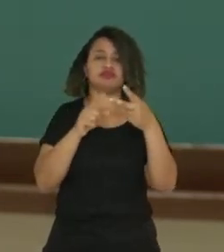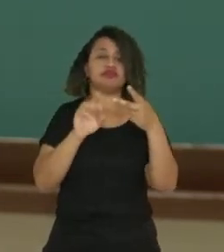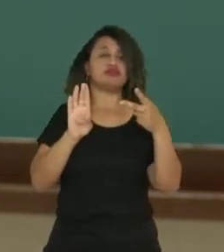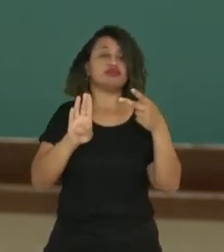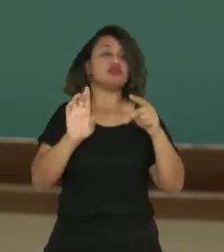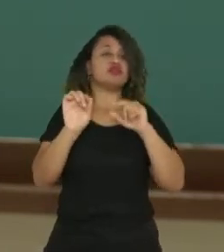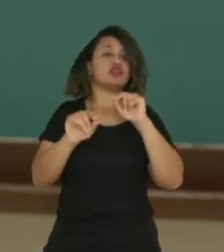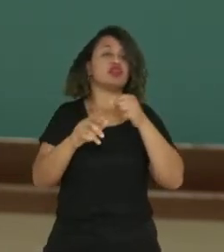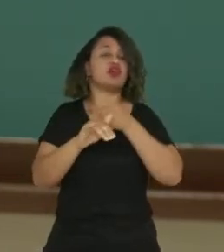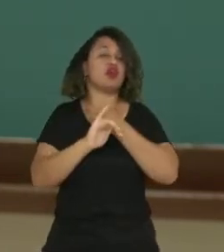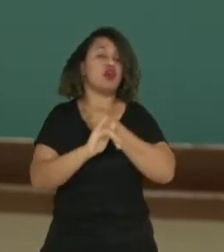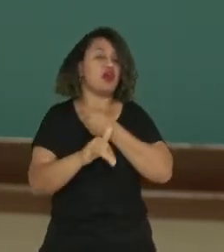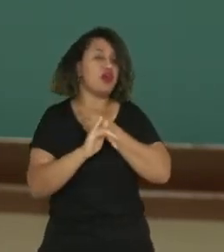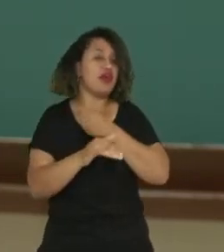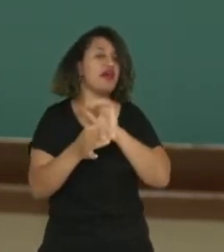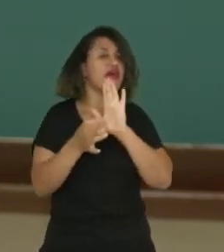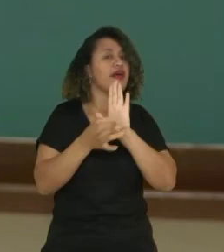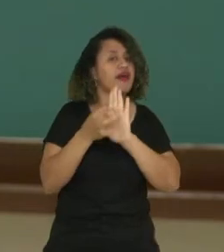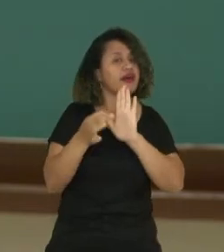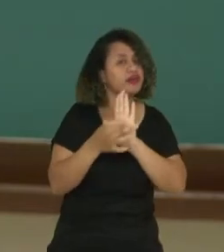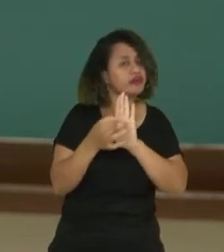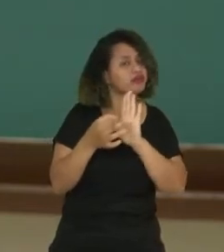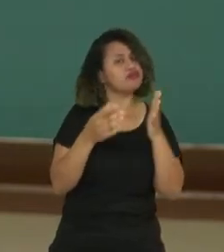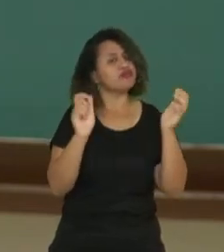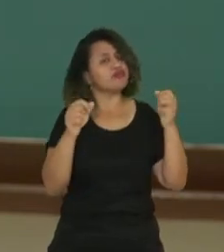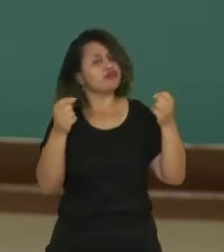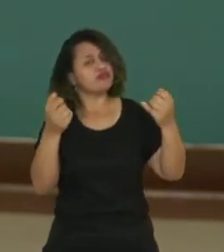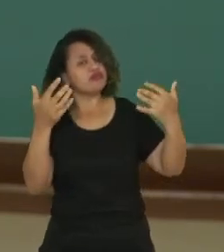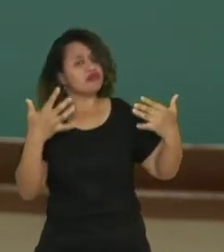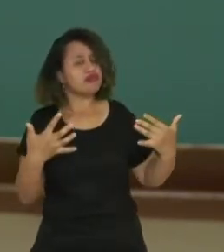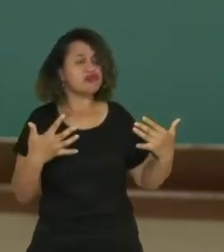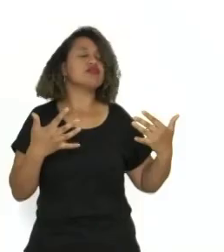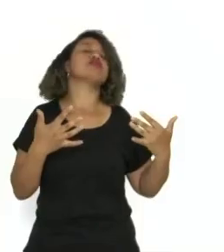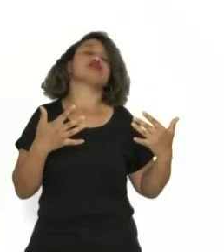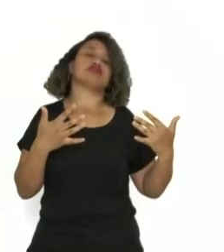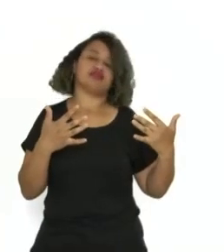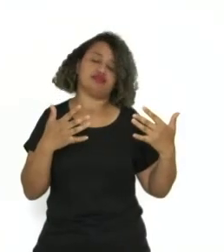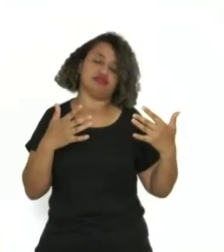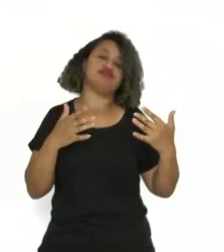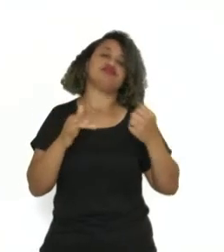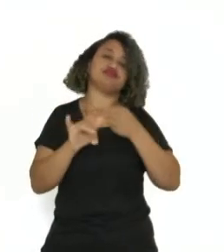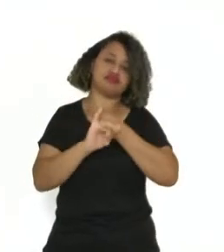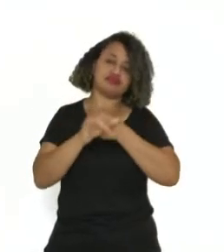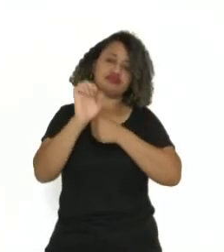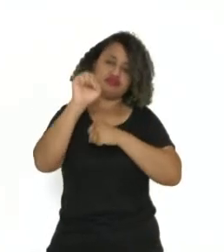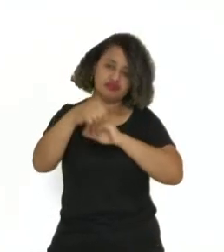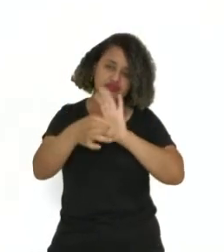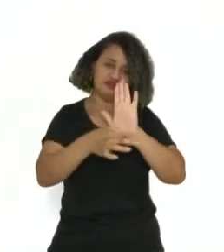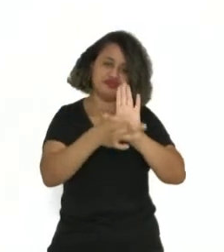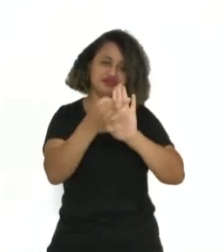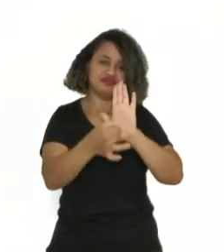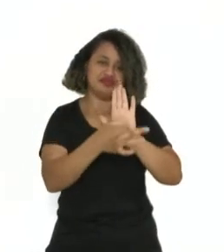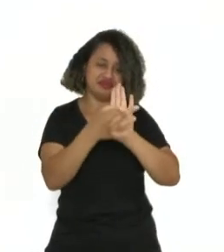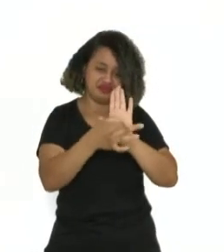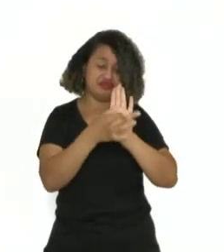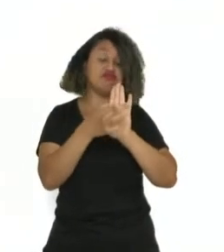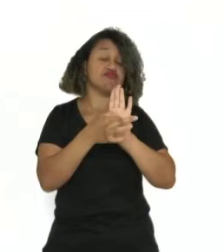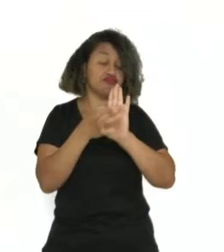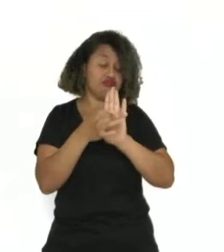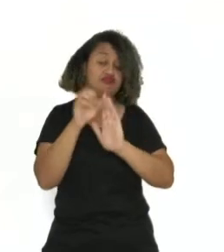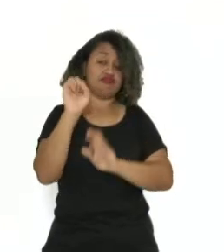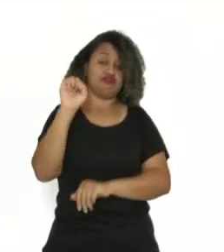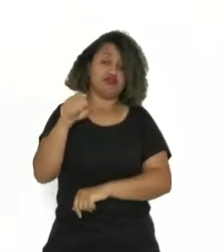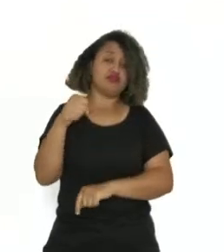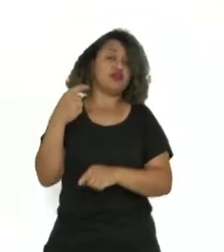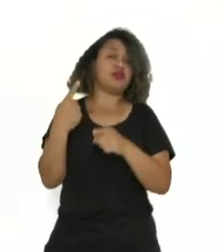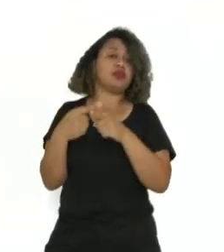que é uma crônica argumentativa? Será que dá para explicar? Então, é argumentativa? Sim. Acertou quem respondeu isso.